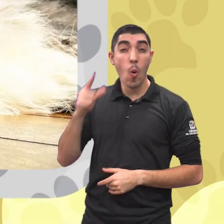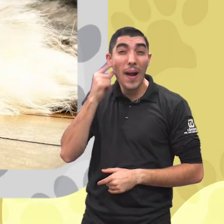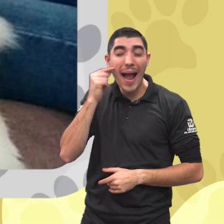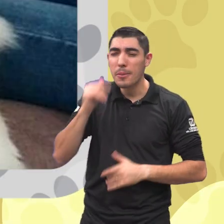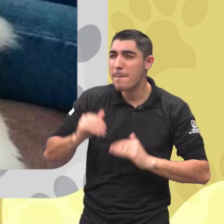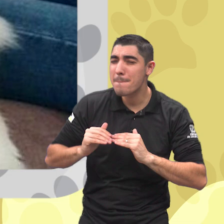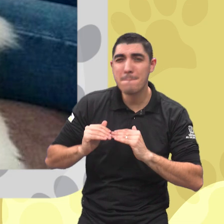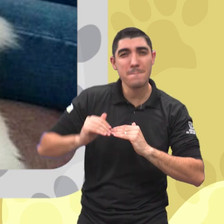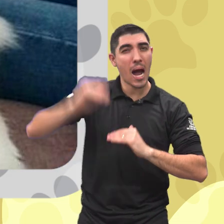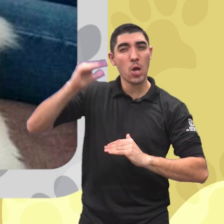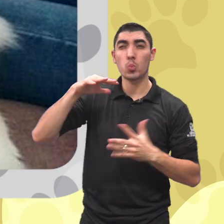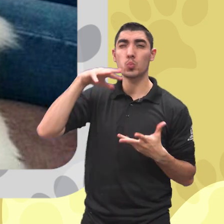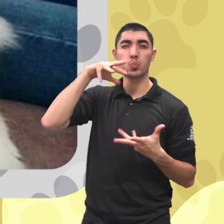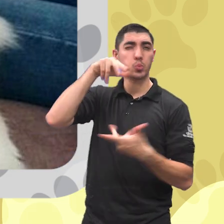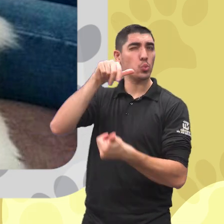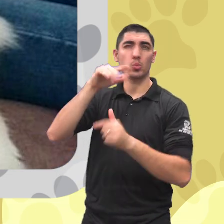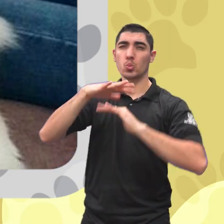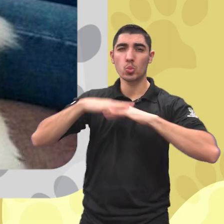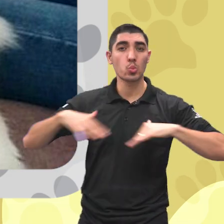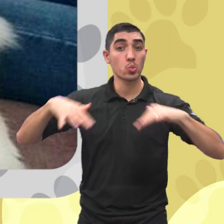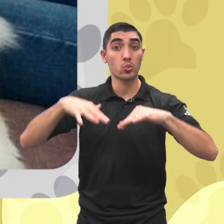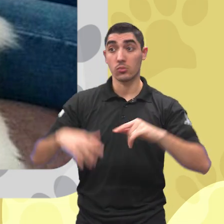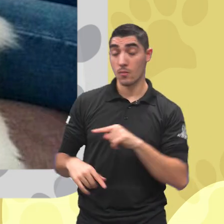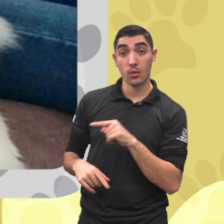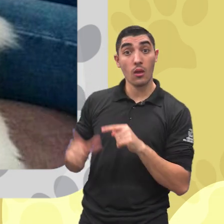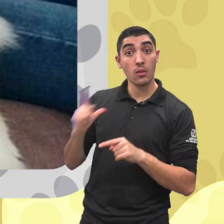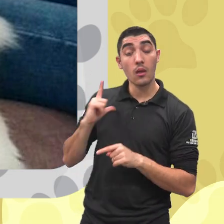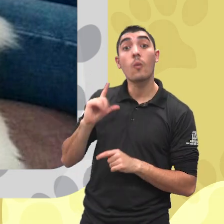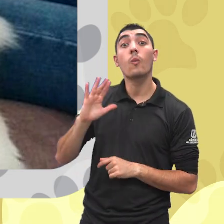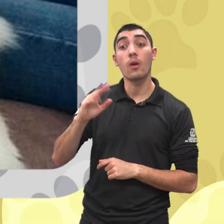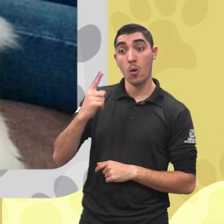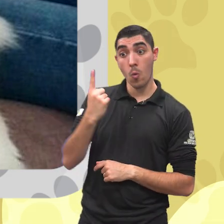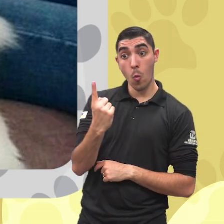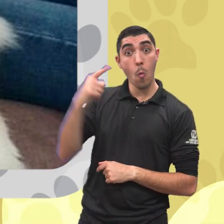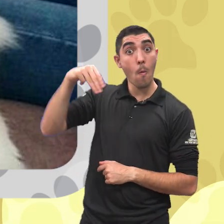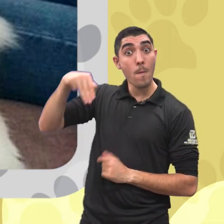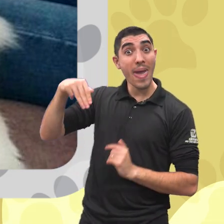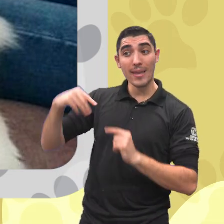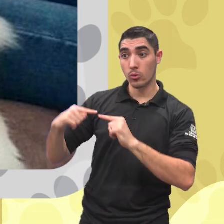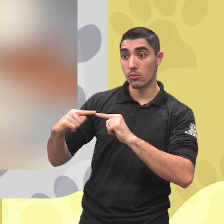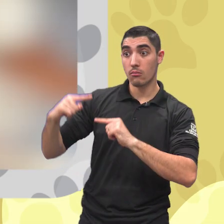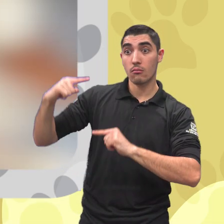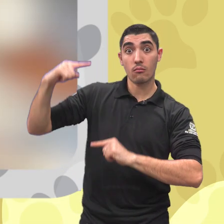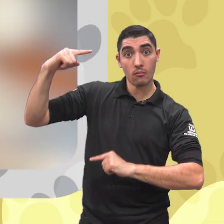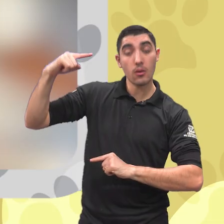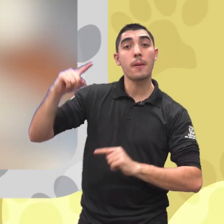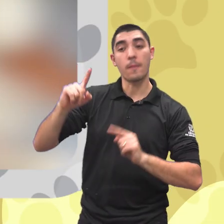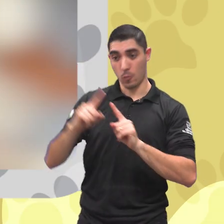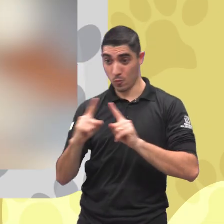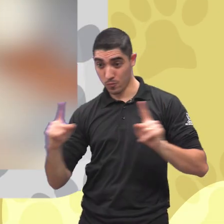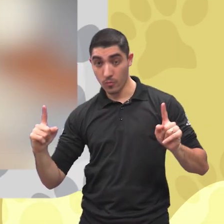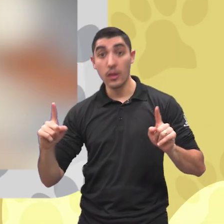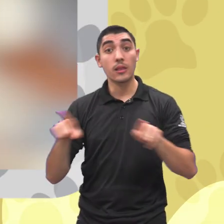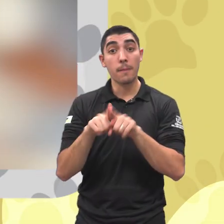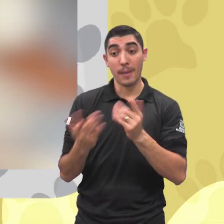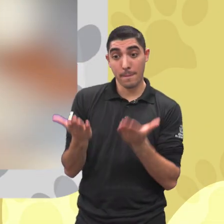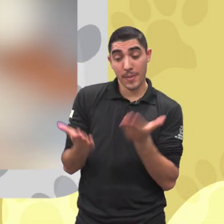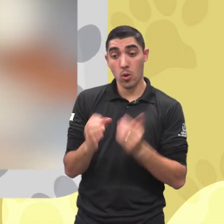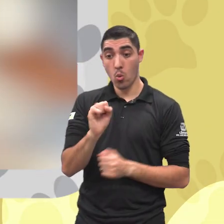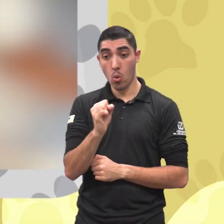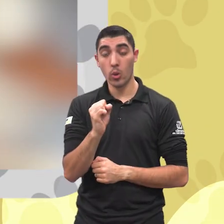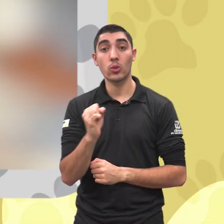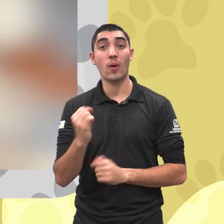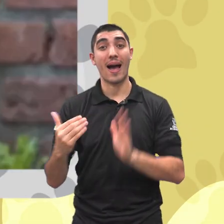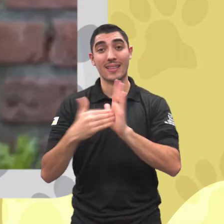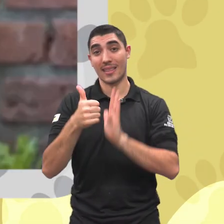o maior gato doméstico do mundo. Alguns chegam a ter mais de 1 metro de comprimento e pesar entre 8 e